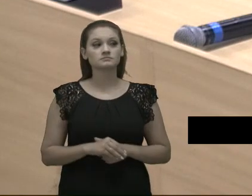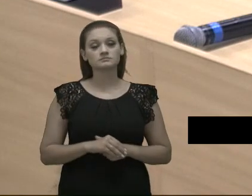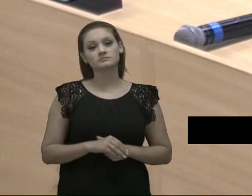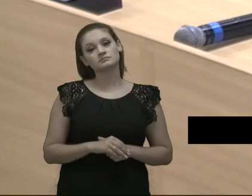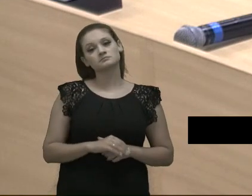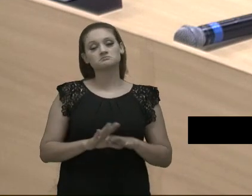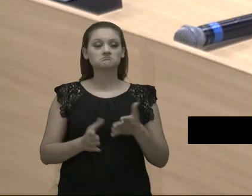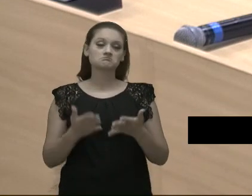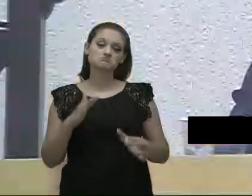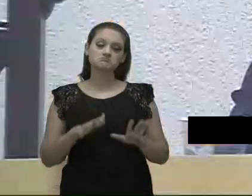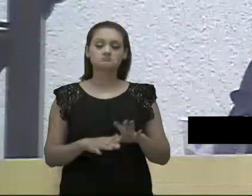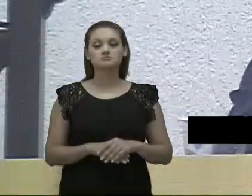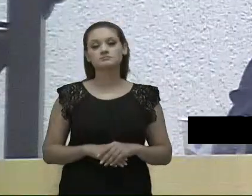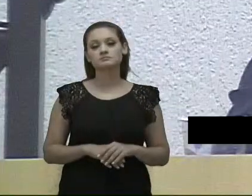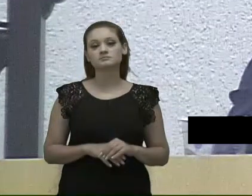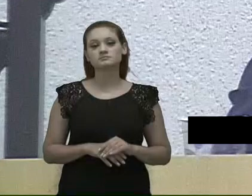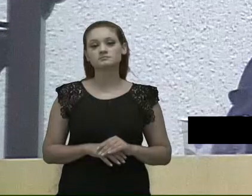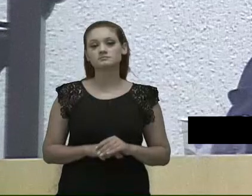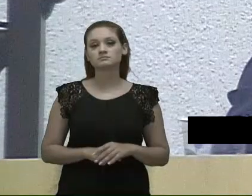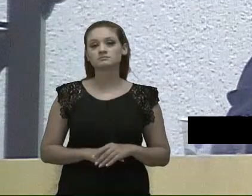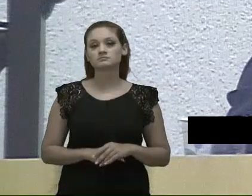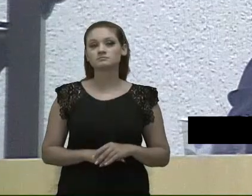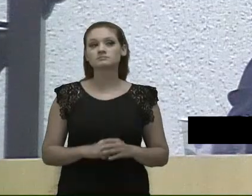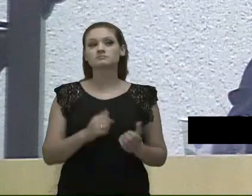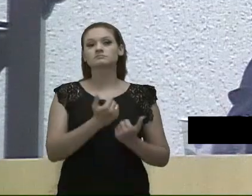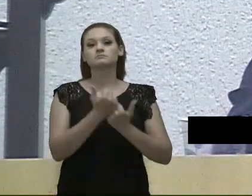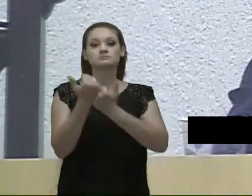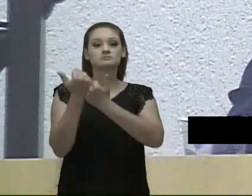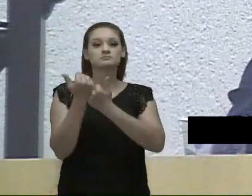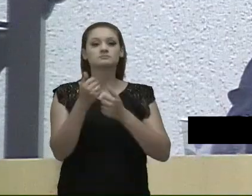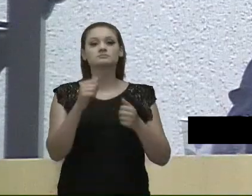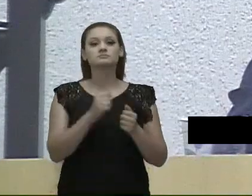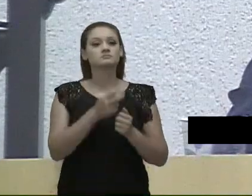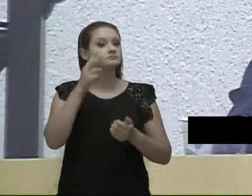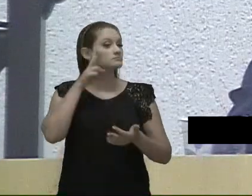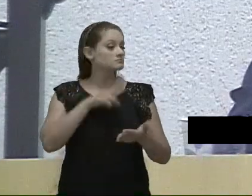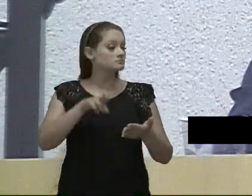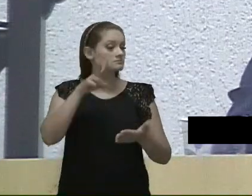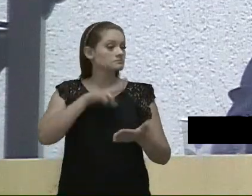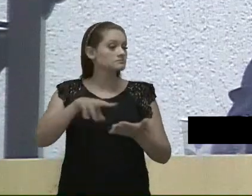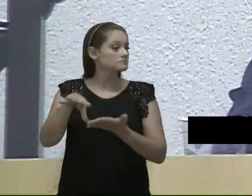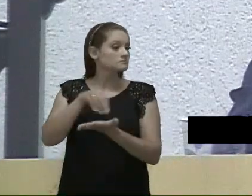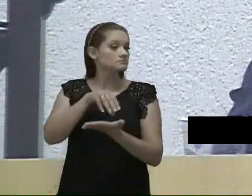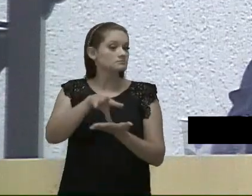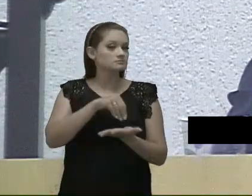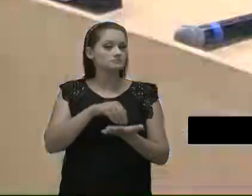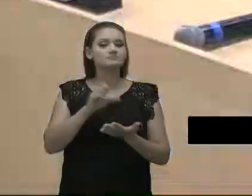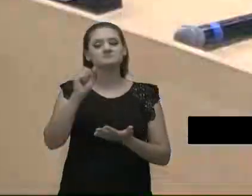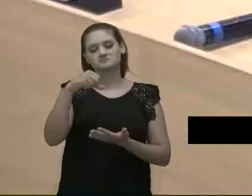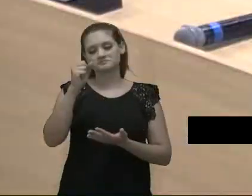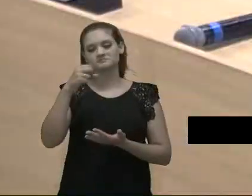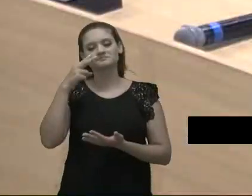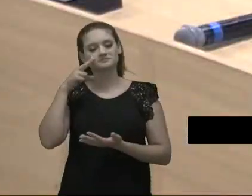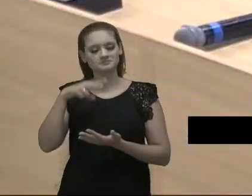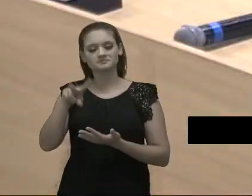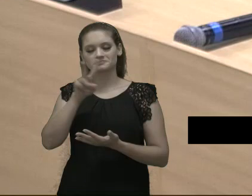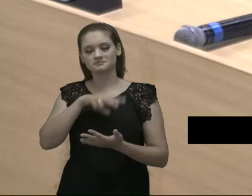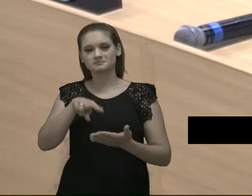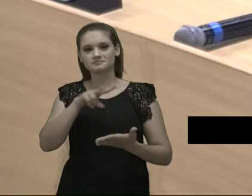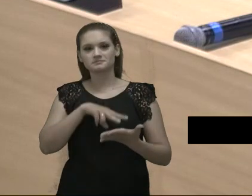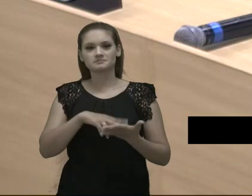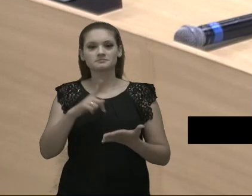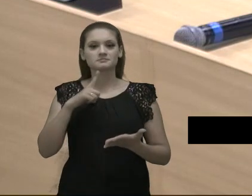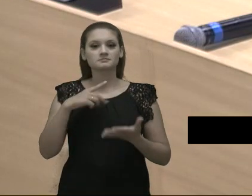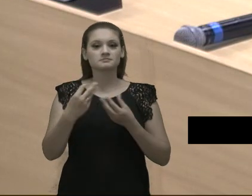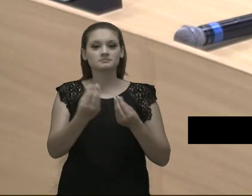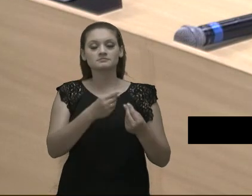Foi isso. Esse apoio, a senhora ficava vendo se alguém estava colando ou não, ficava dentro da sala, é isso? Sim, sim. Teve bastante